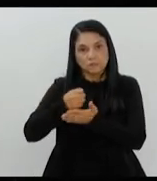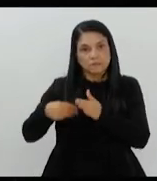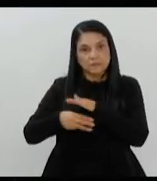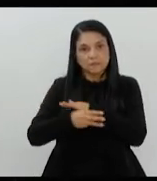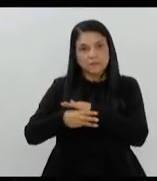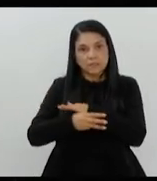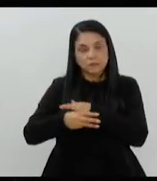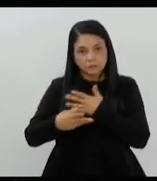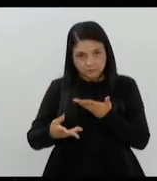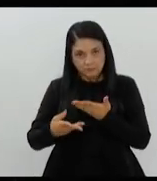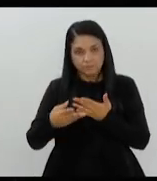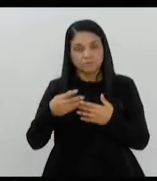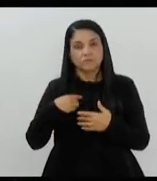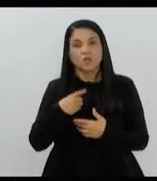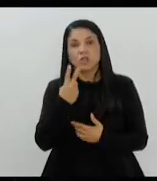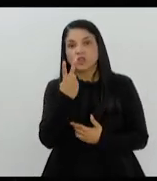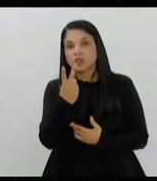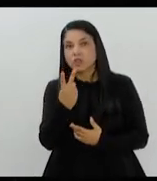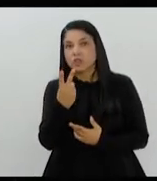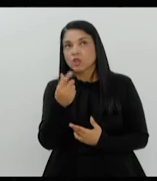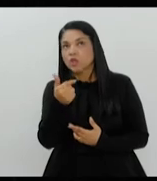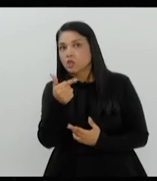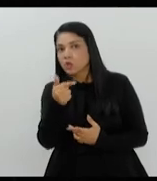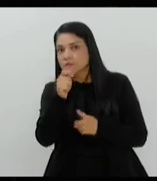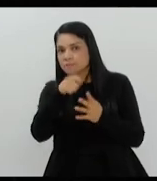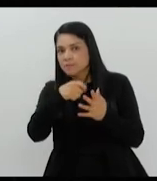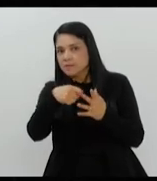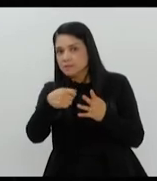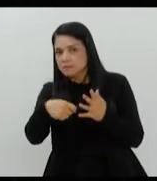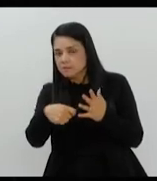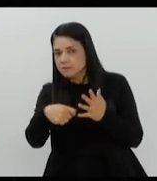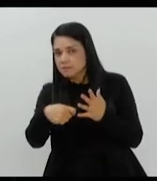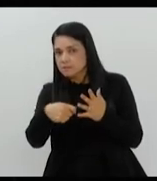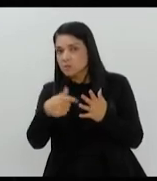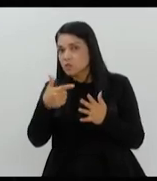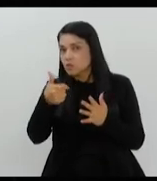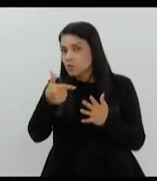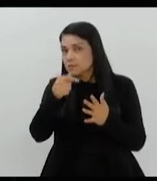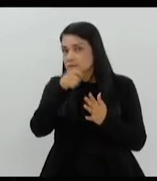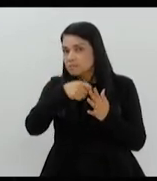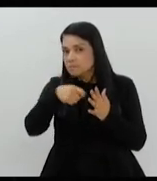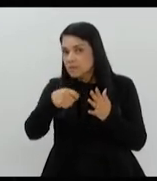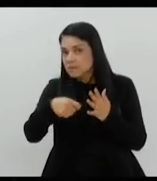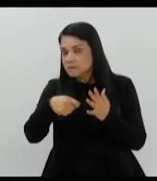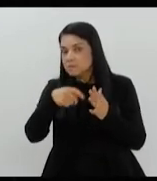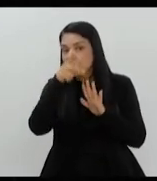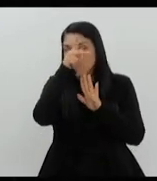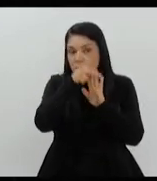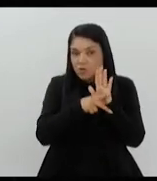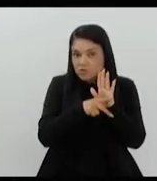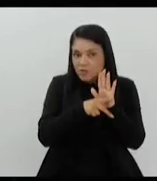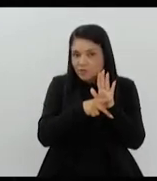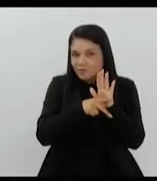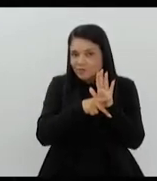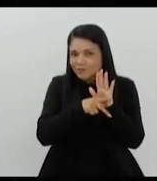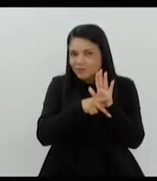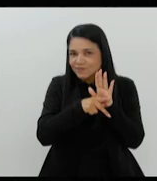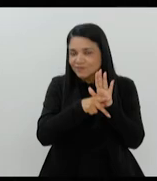Contrato para ser de 12 meses. Contratar projeto para um Estado que tem um rombo